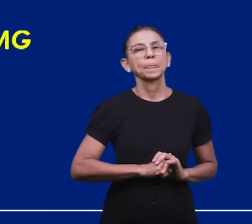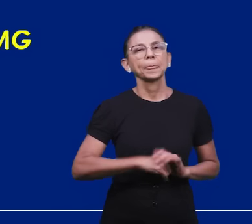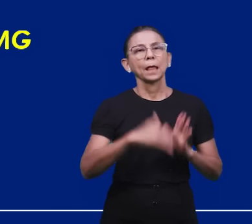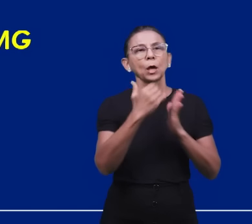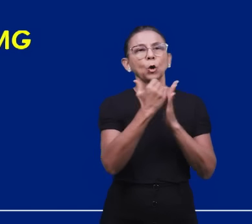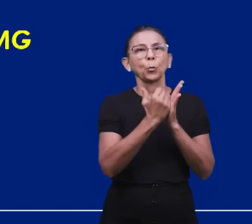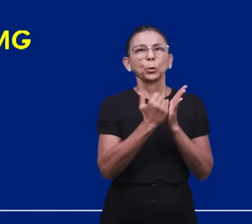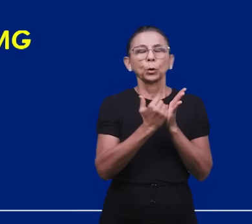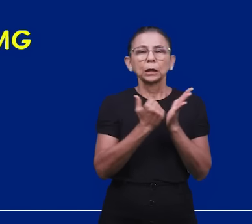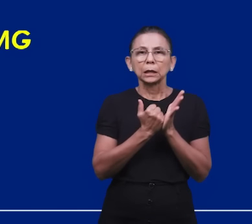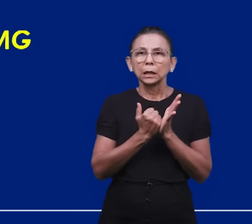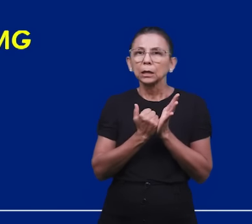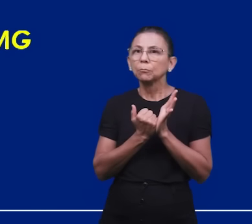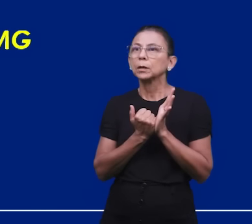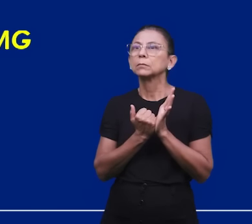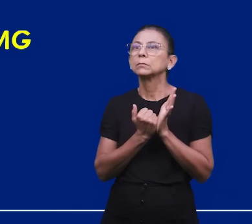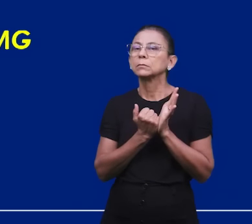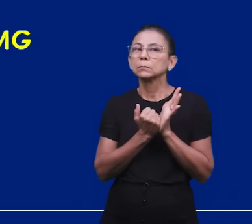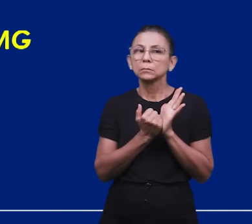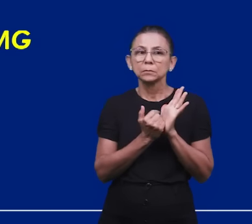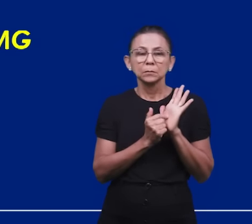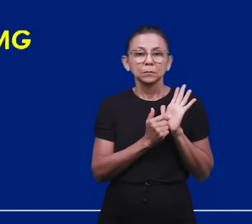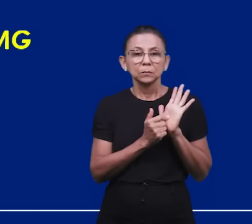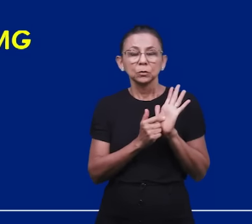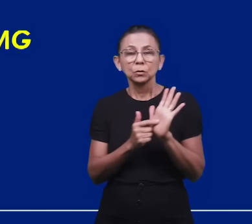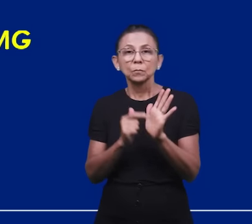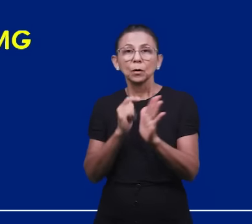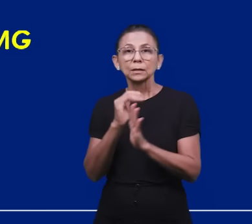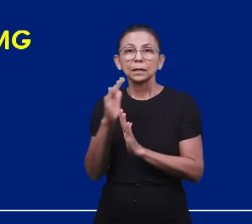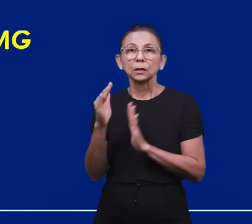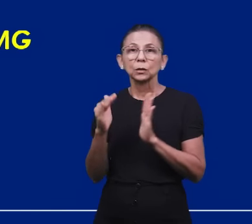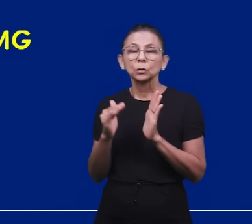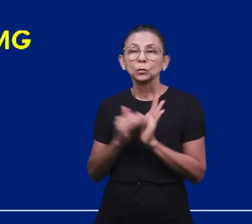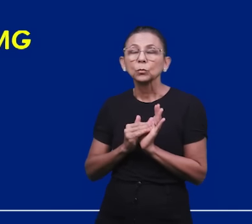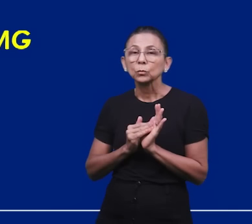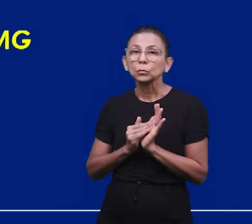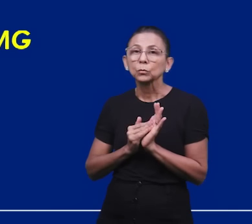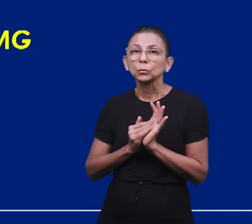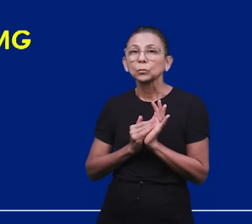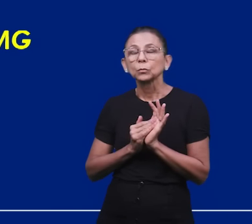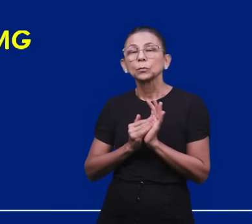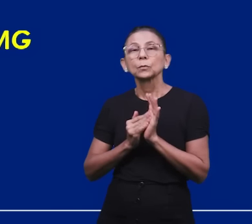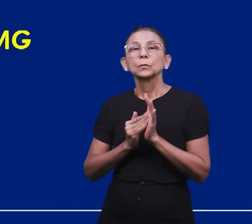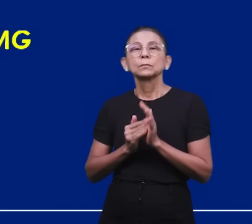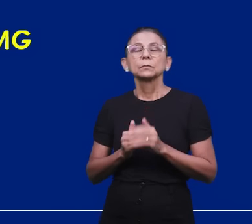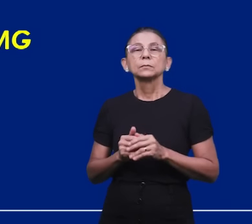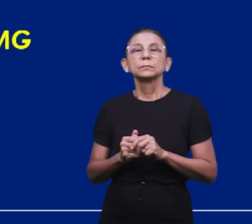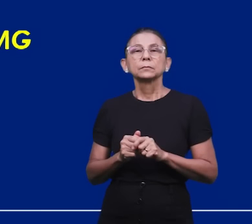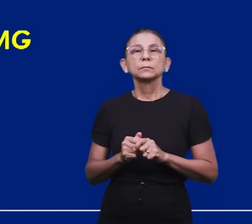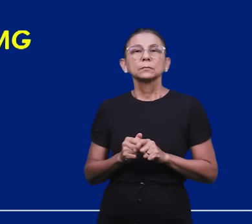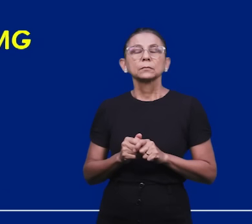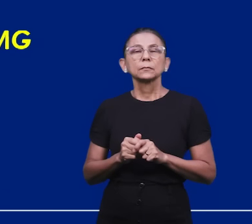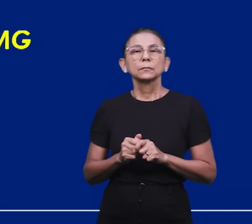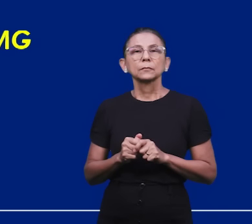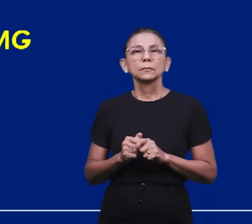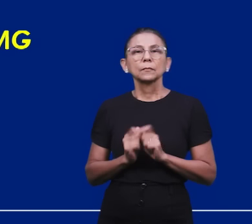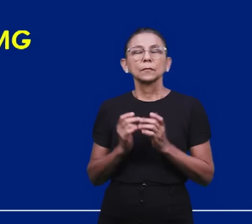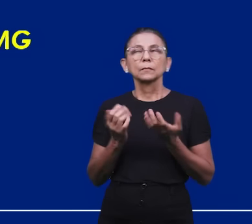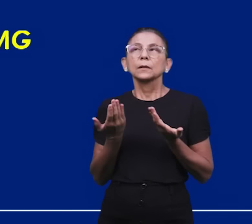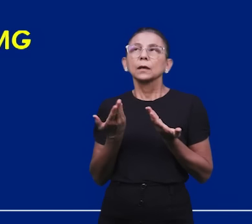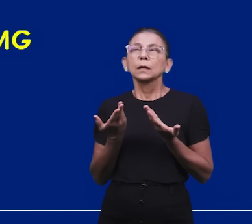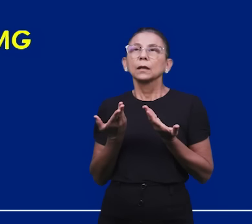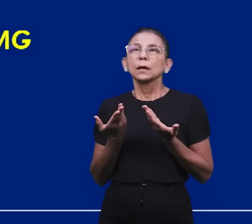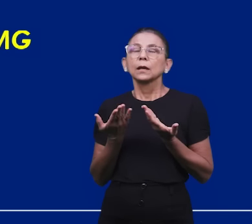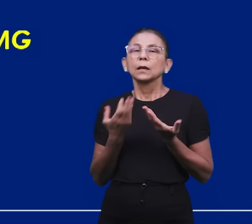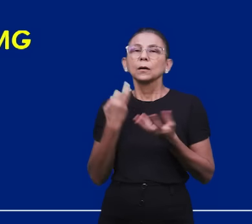espiritual nos mostrando De onde viemos onde estamos e Para onde vamos a doutrina revelada nos